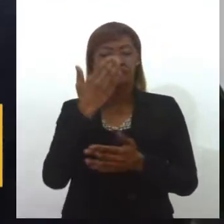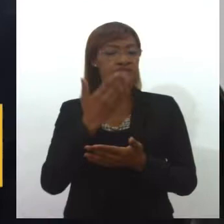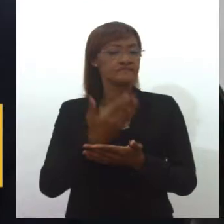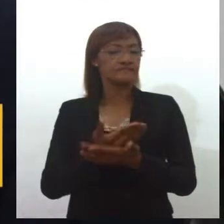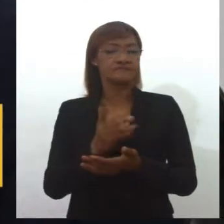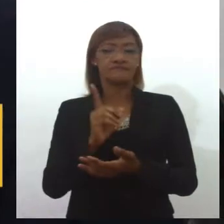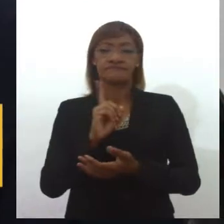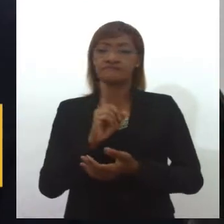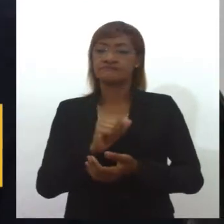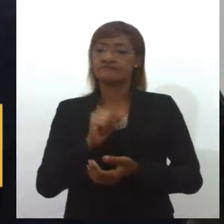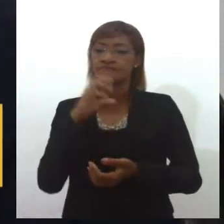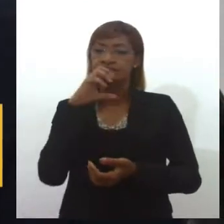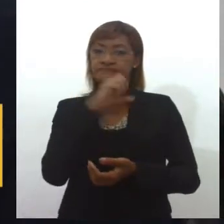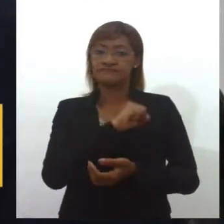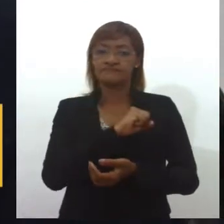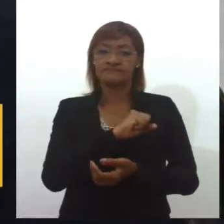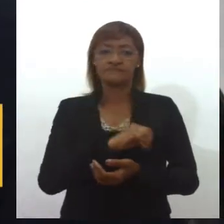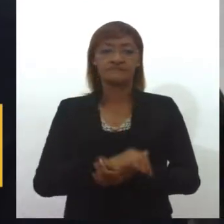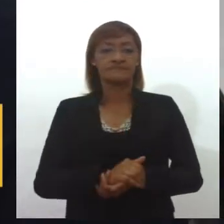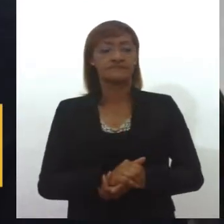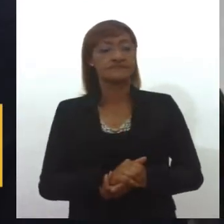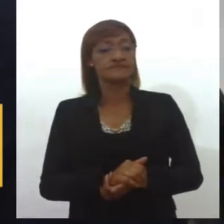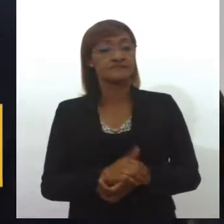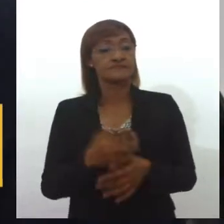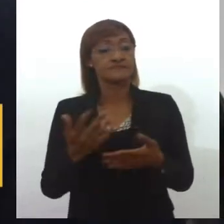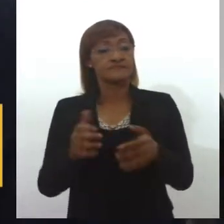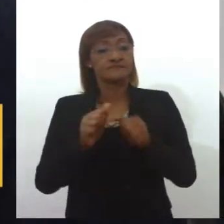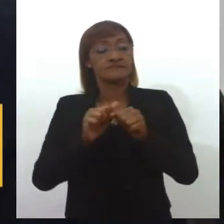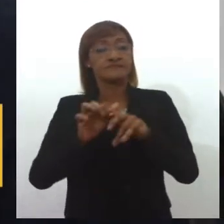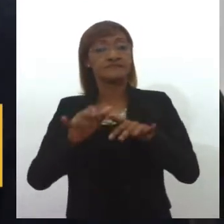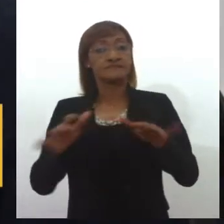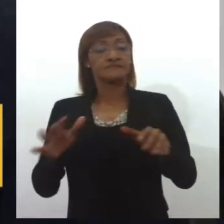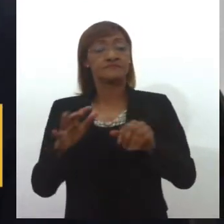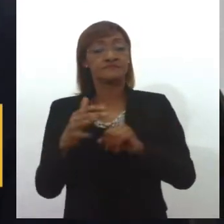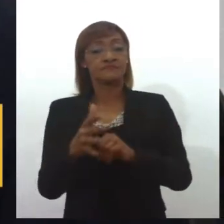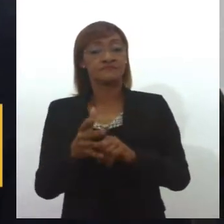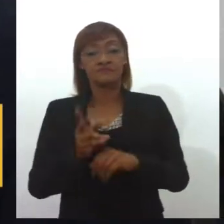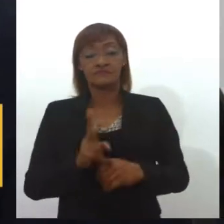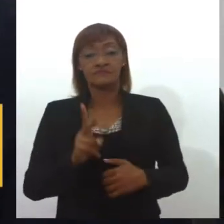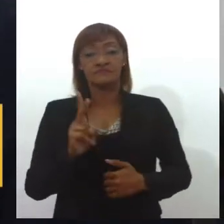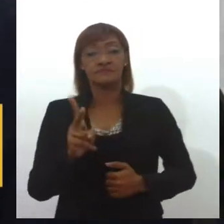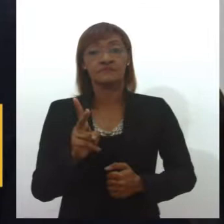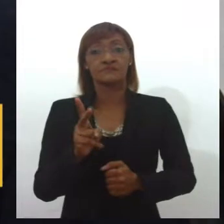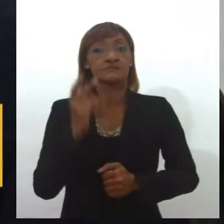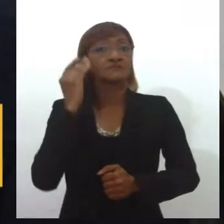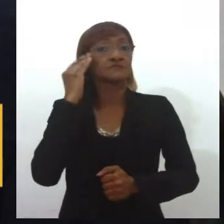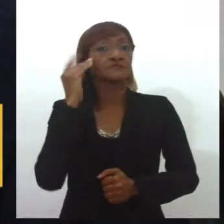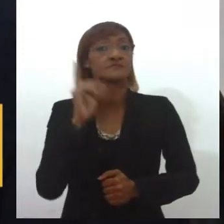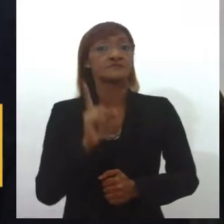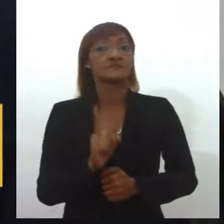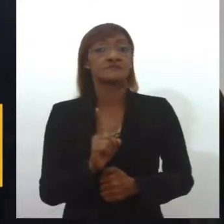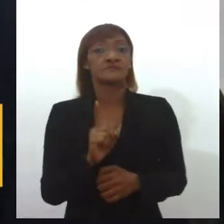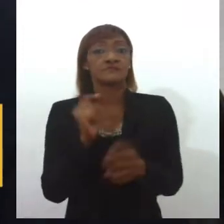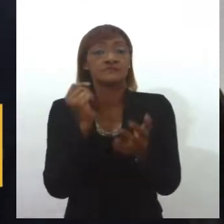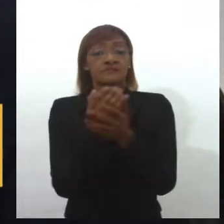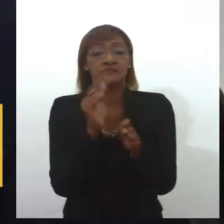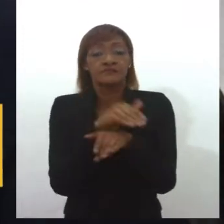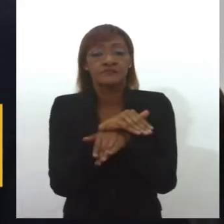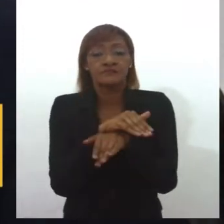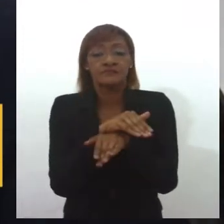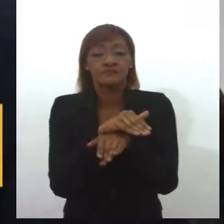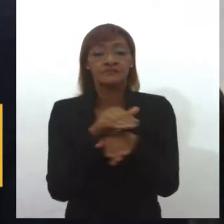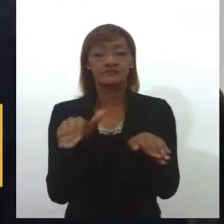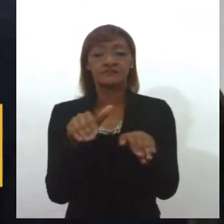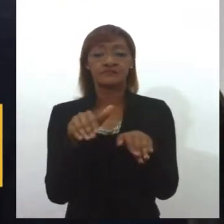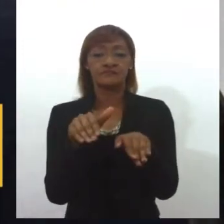tempo. Foi um impacto muito forte. A pandemia ainda está aí. A gente ainda não sabe exatamente quando é que ela realmente vai ser